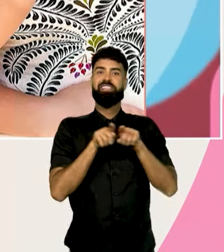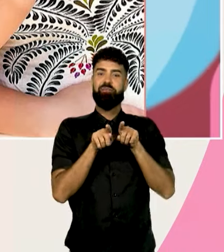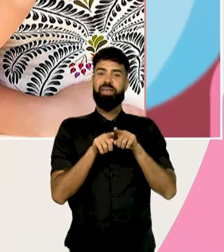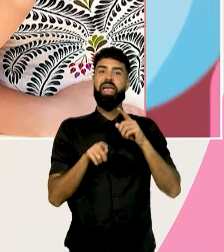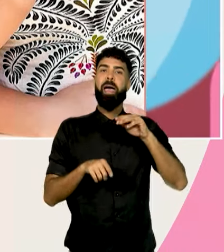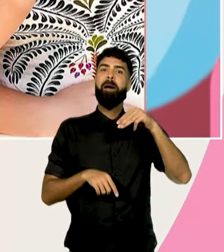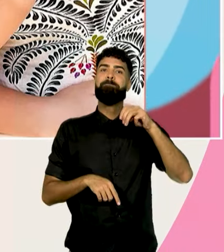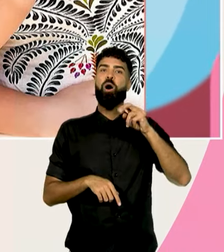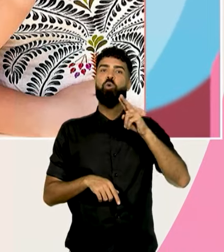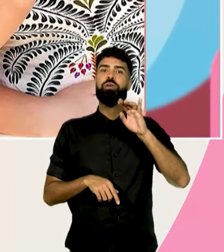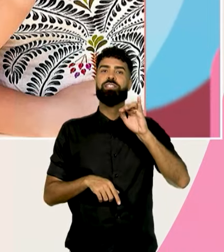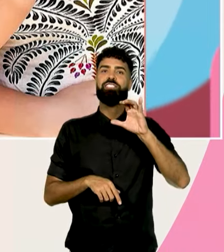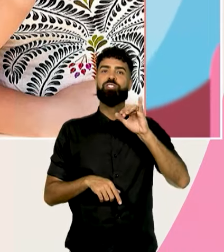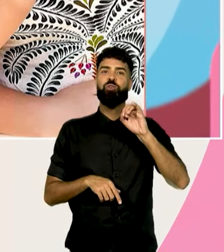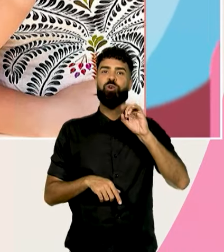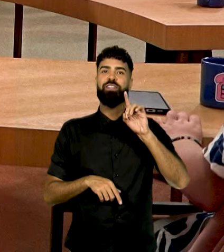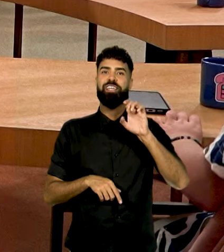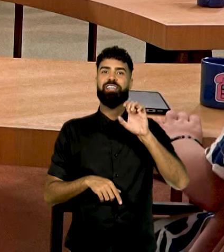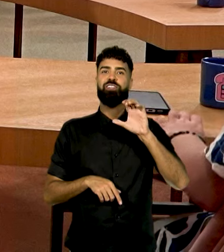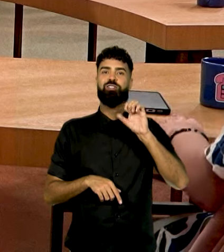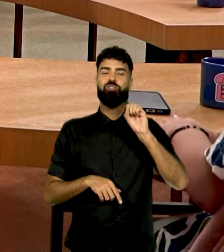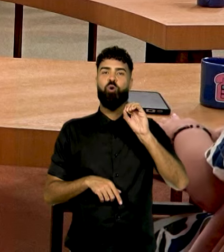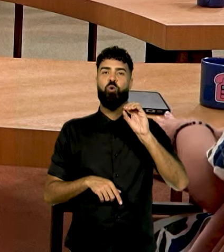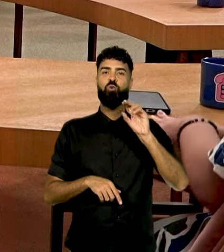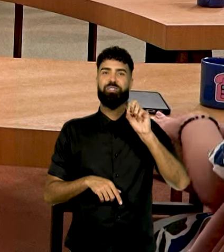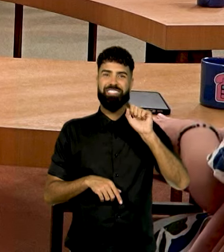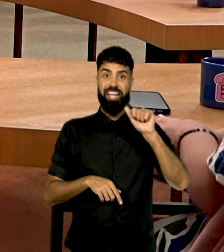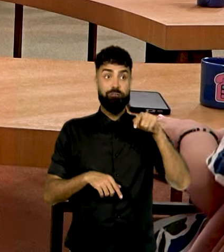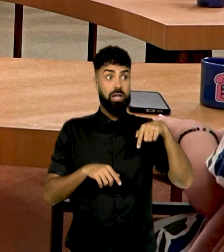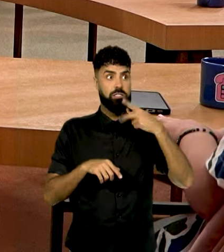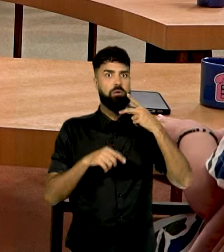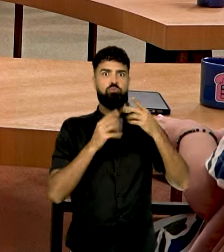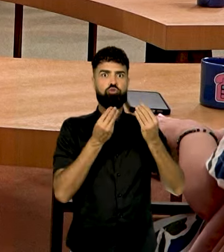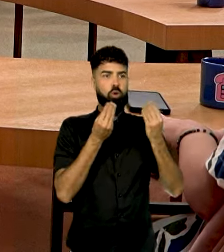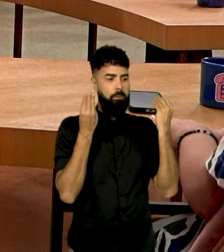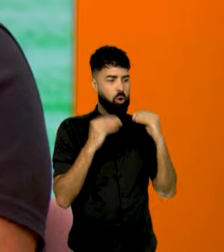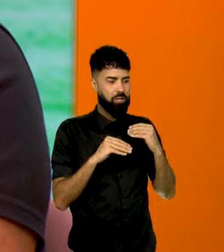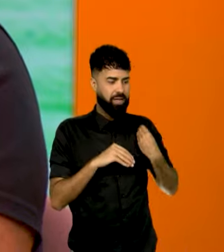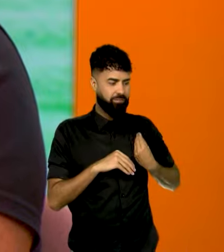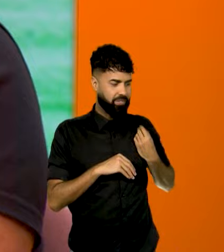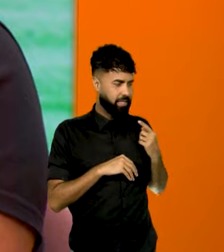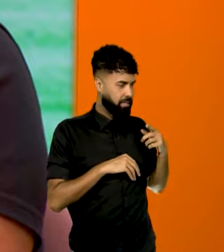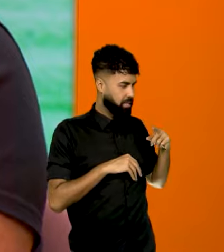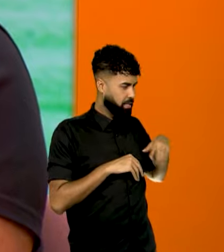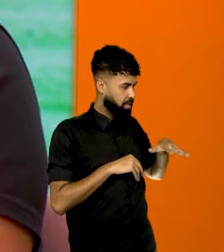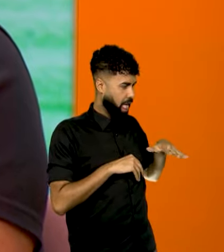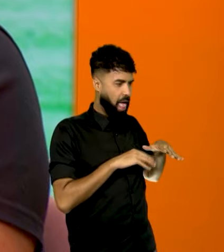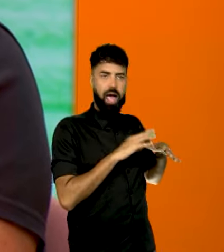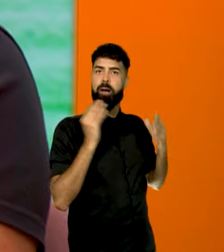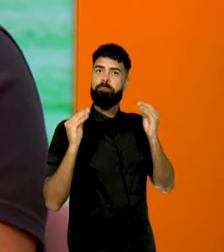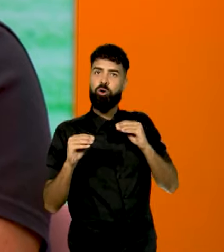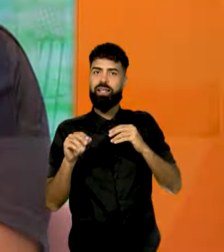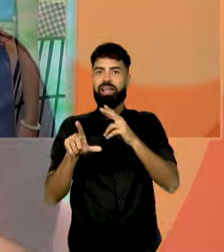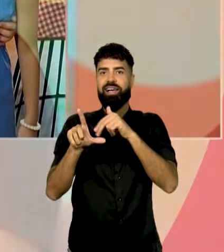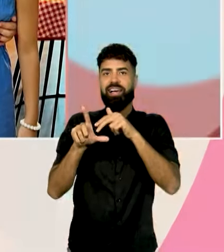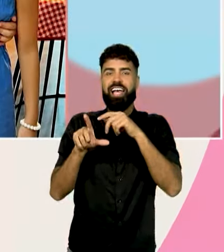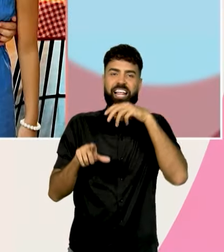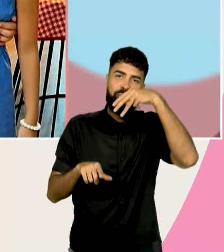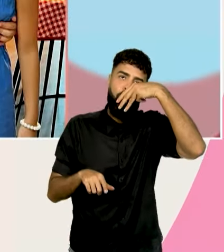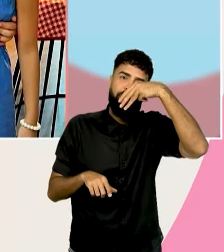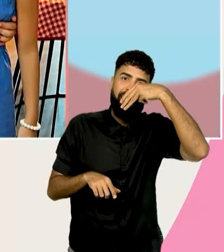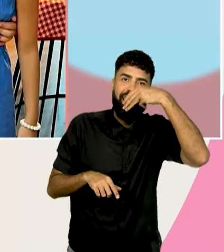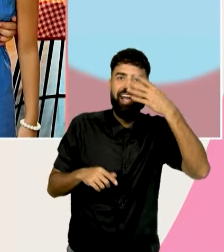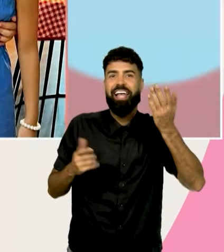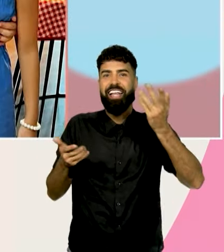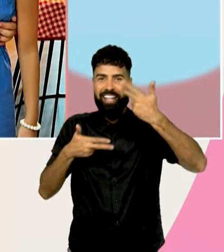vida real. É muito legal. Dentro da própria obra, é, assim. É. Sim, sim. E aí a Tina veio depois e ficou com ciúme, porque a